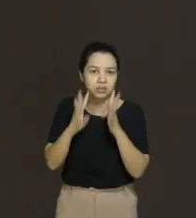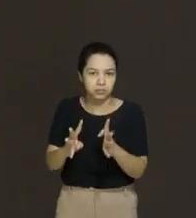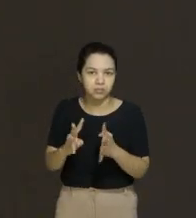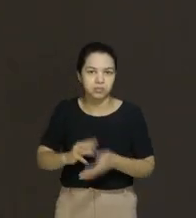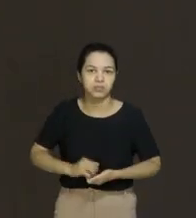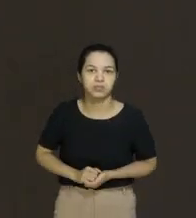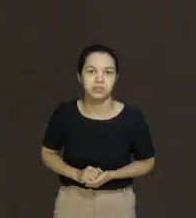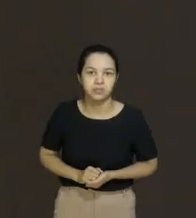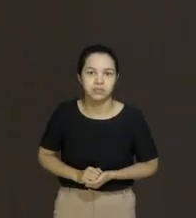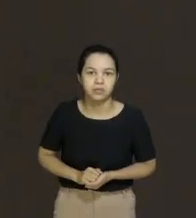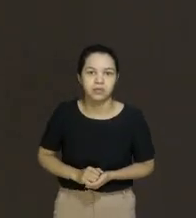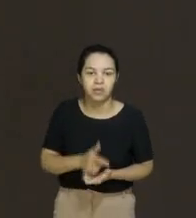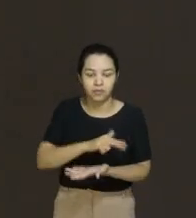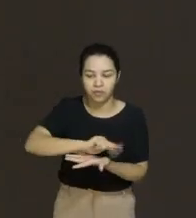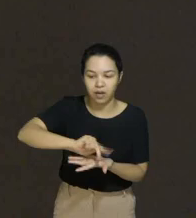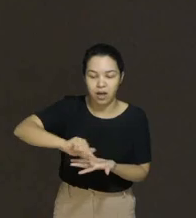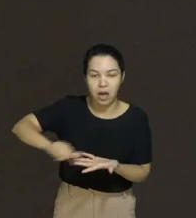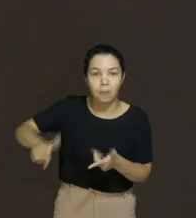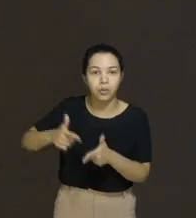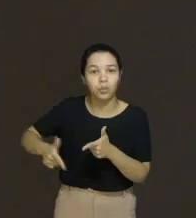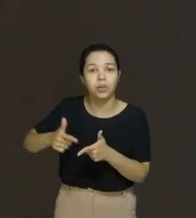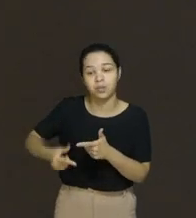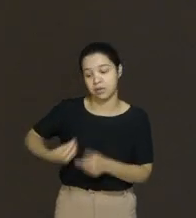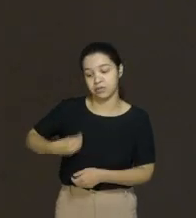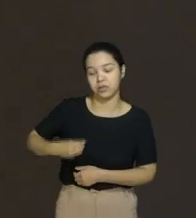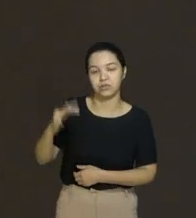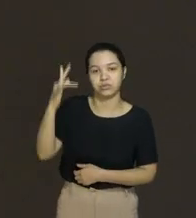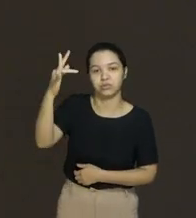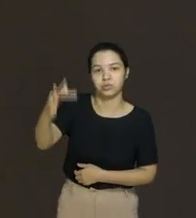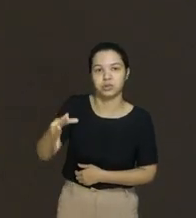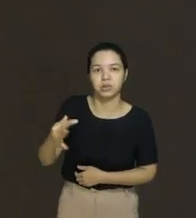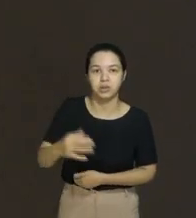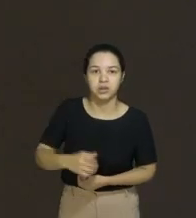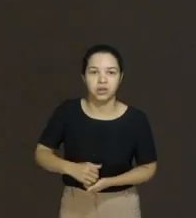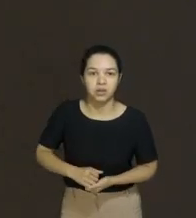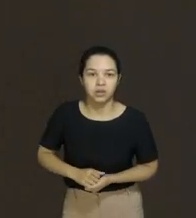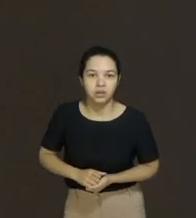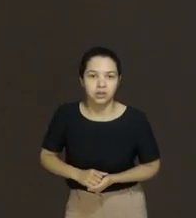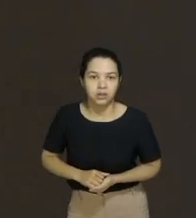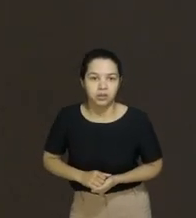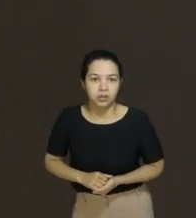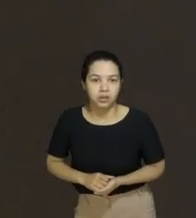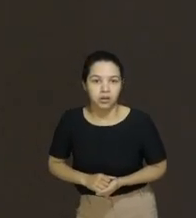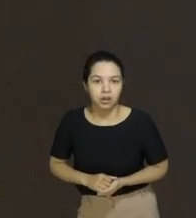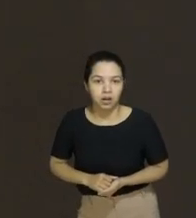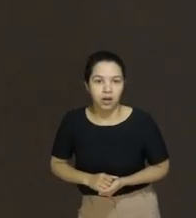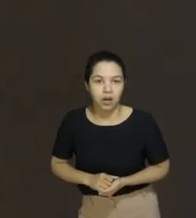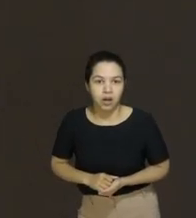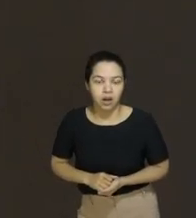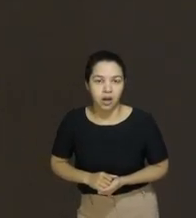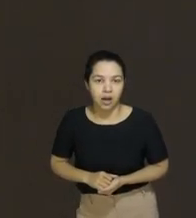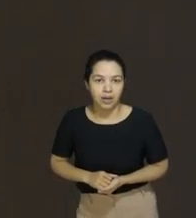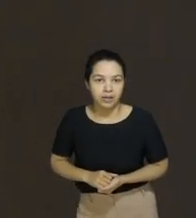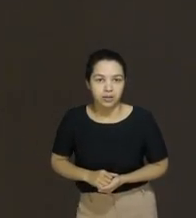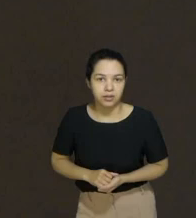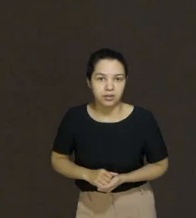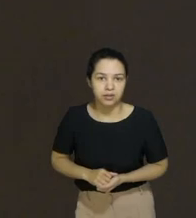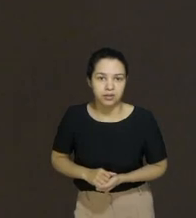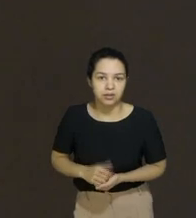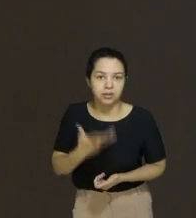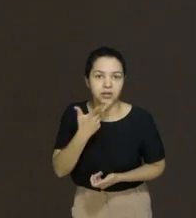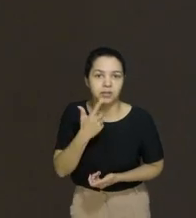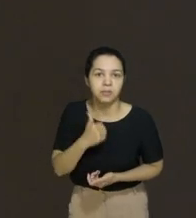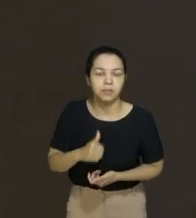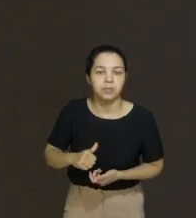está vários outros problemas na vida futura. Né? São crianças que vão para droga, acidente de carro,